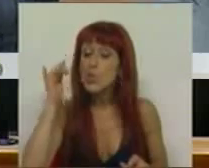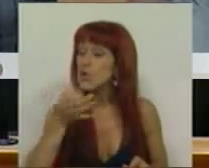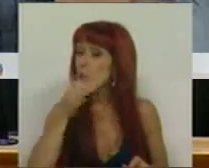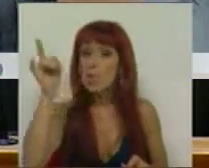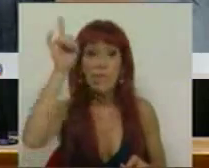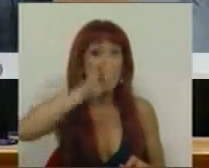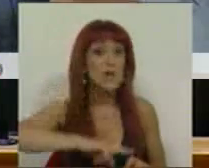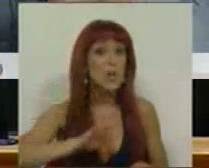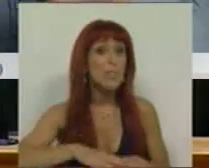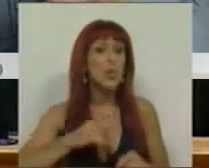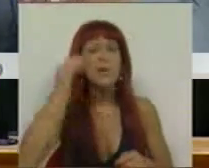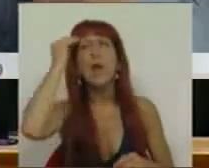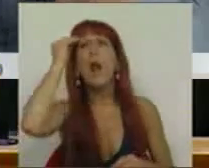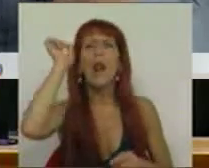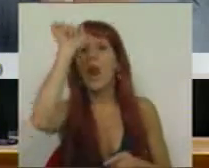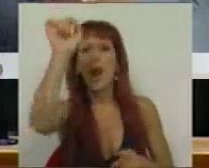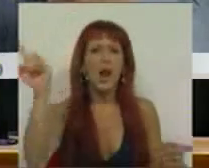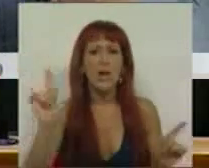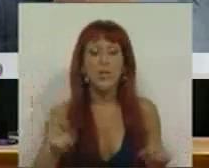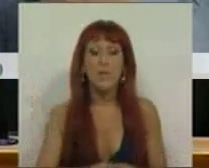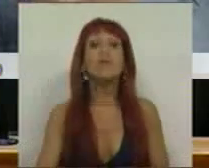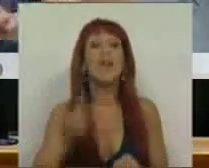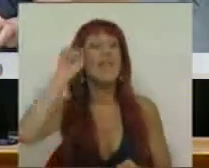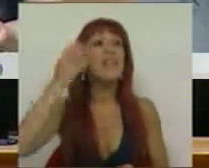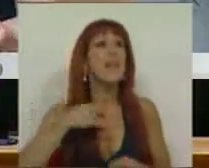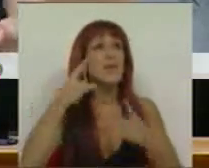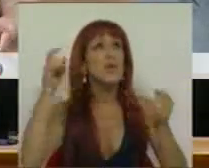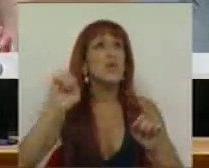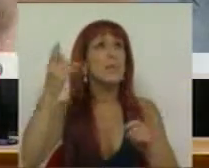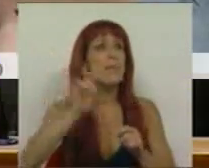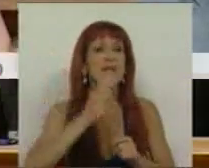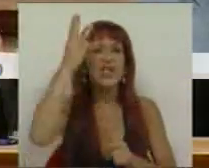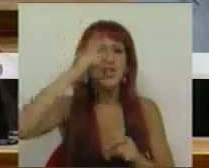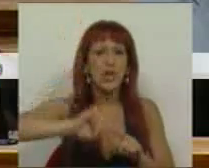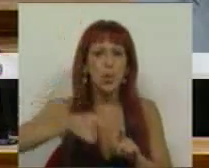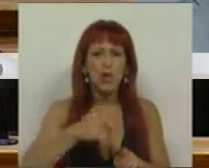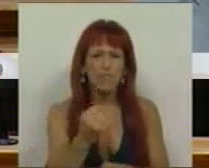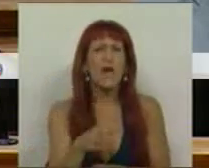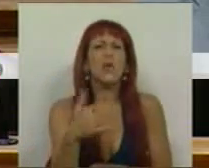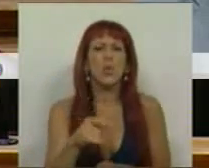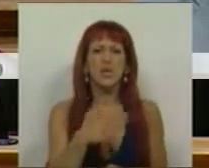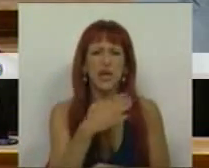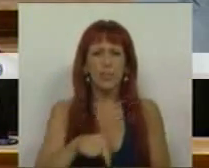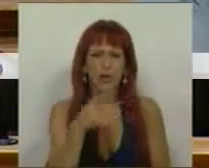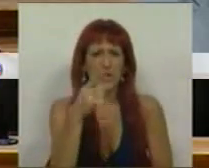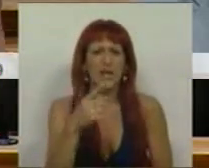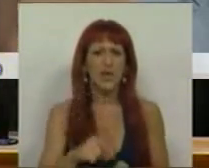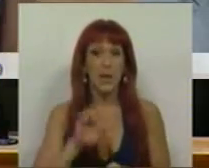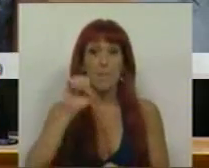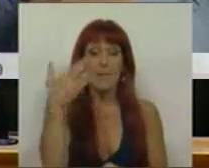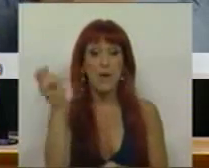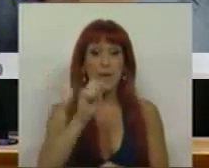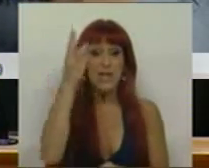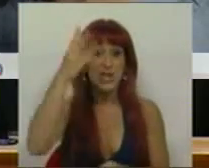vamos falar sobre a sua utopia. Déficit público no primeiro trimestre de 2011, 7,6.